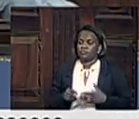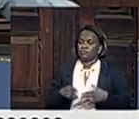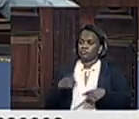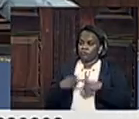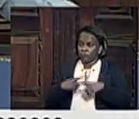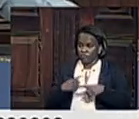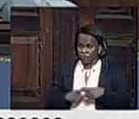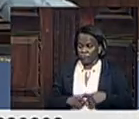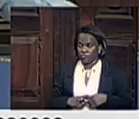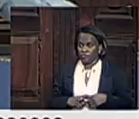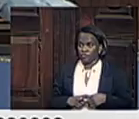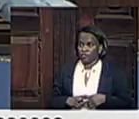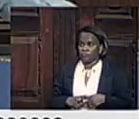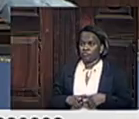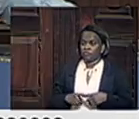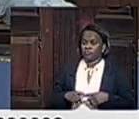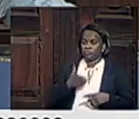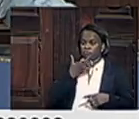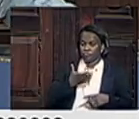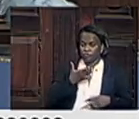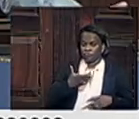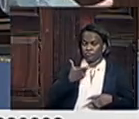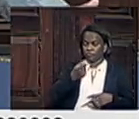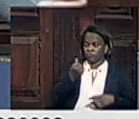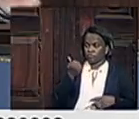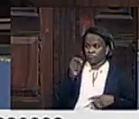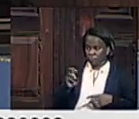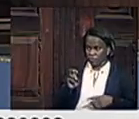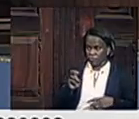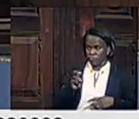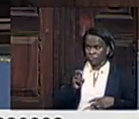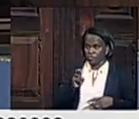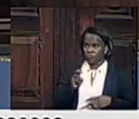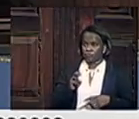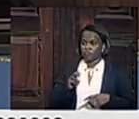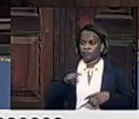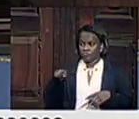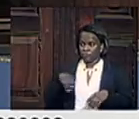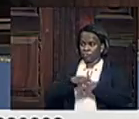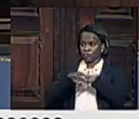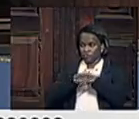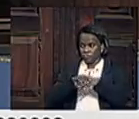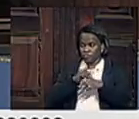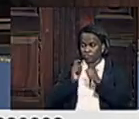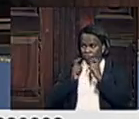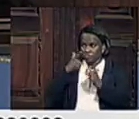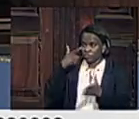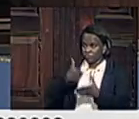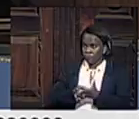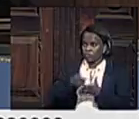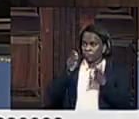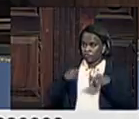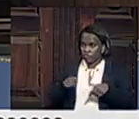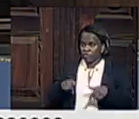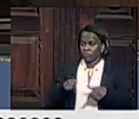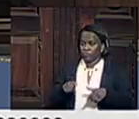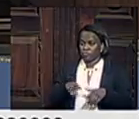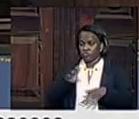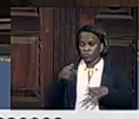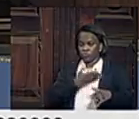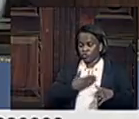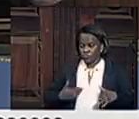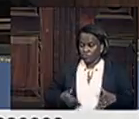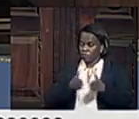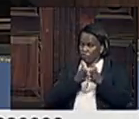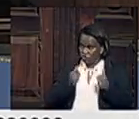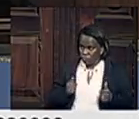Inaceitável porque em dezembro de 2015, nós já votamos aqui, atendendo um apelo de